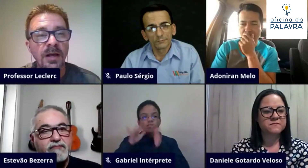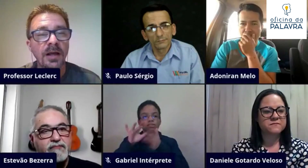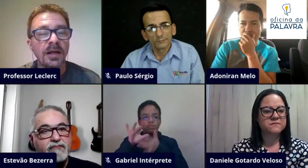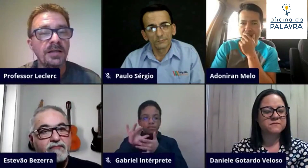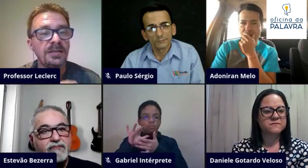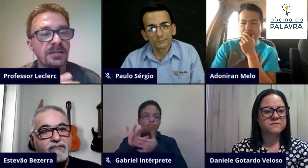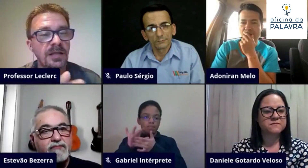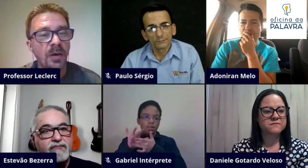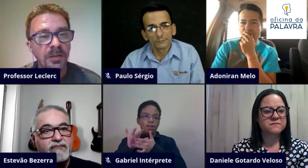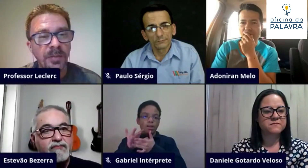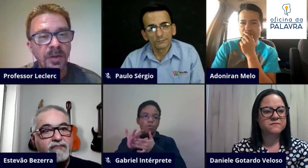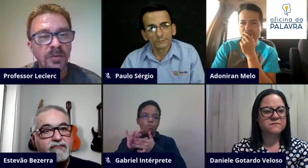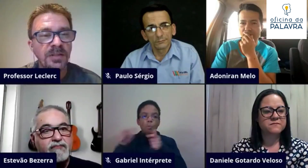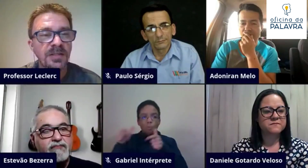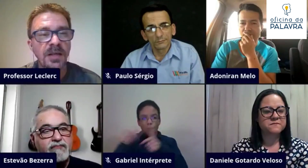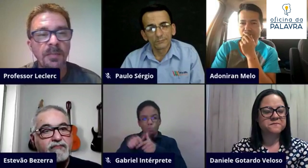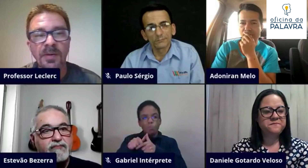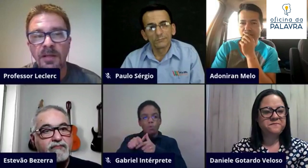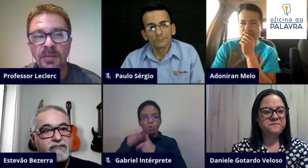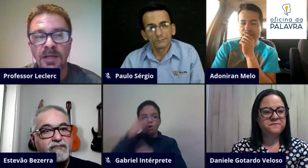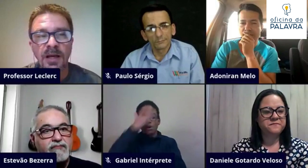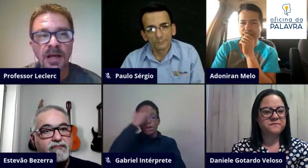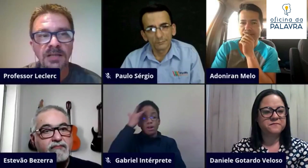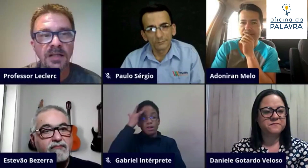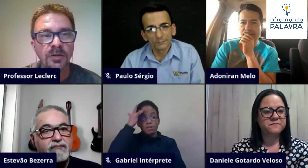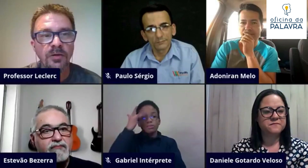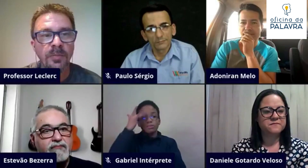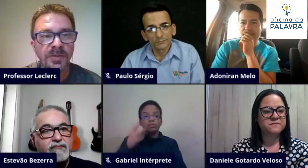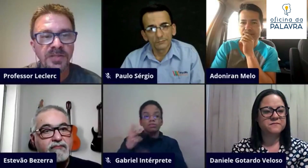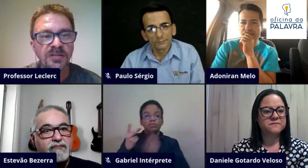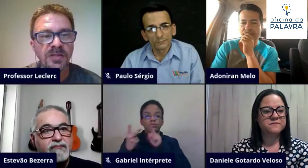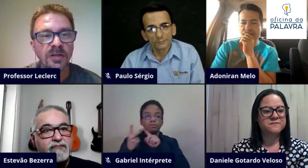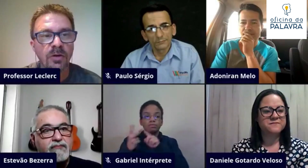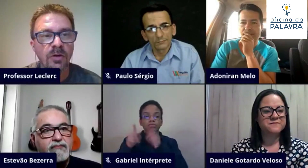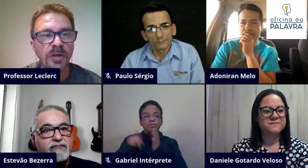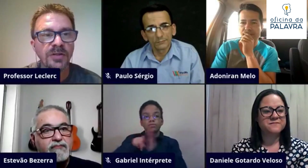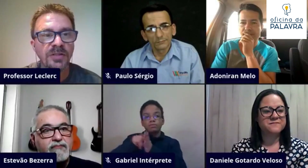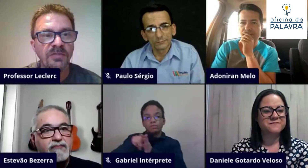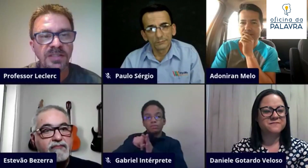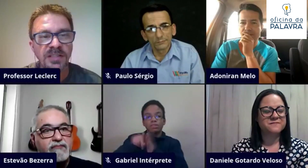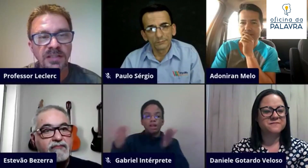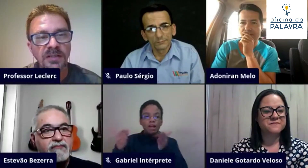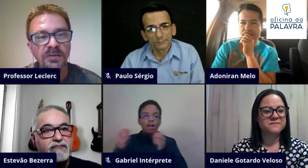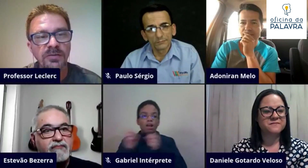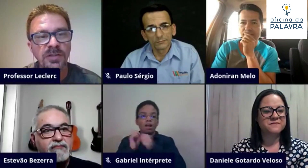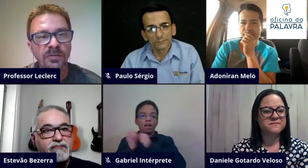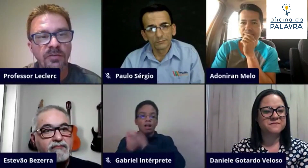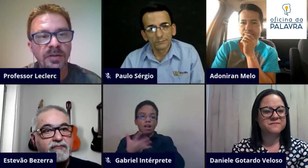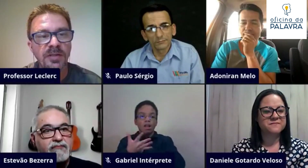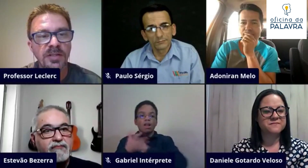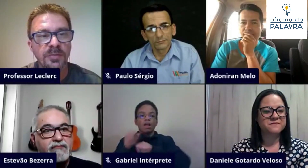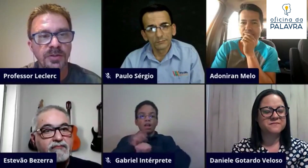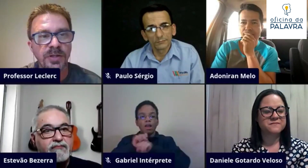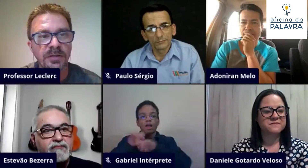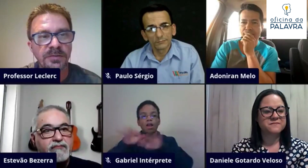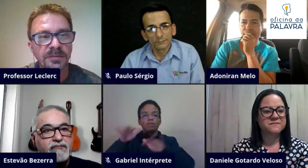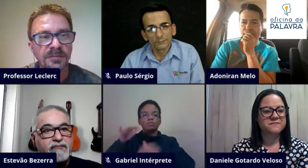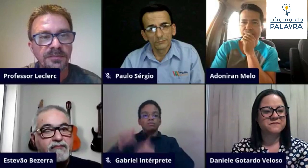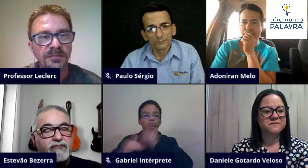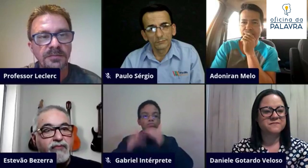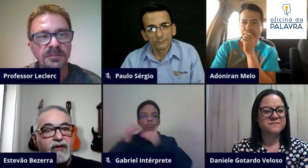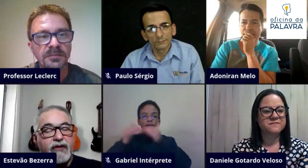restrito. E a outra pergunta é se a pandemia acelerou o processo tecnológico e está facilitando o desenvolvimento desses